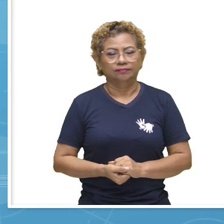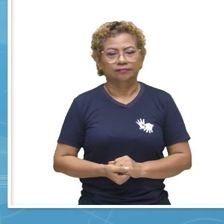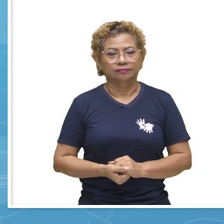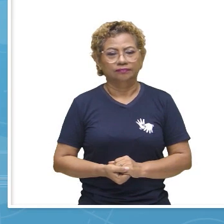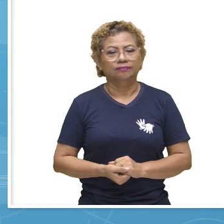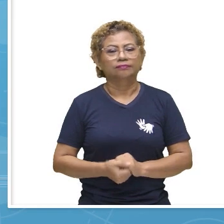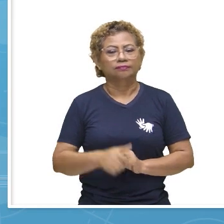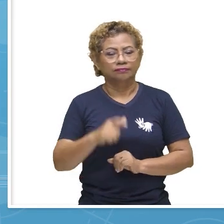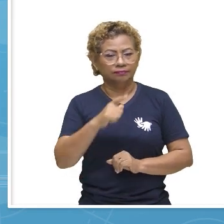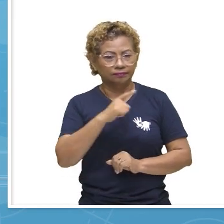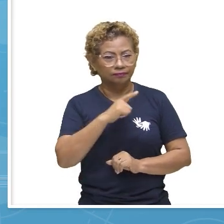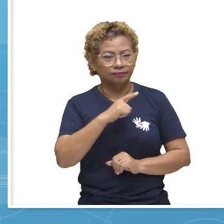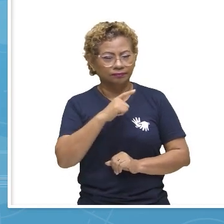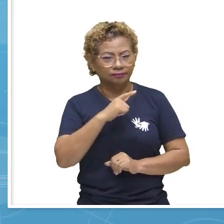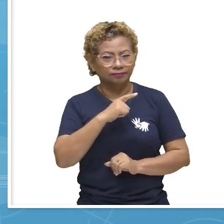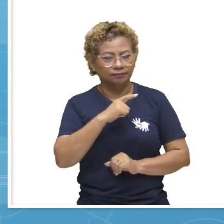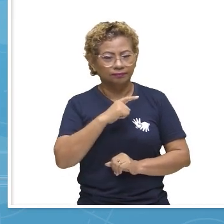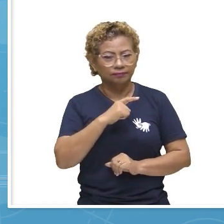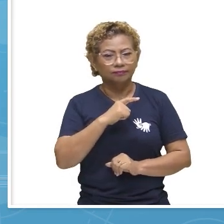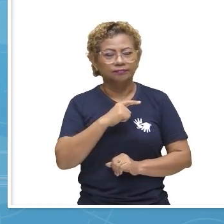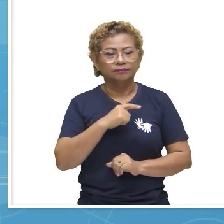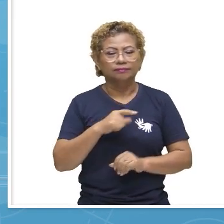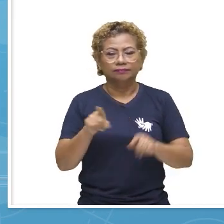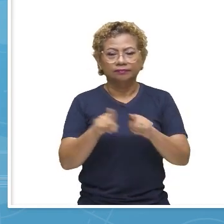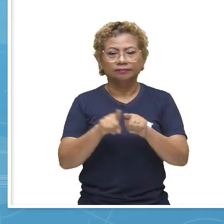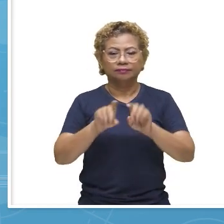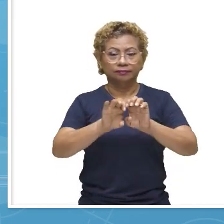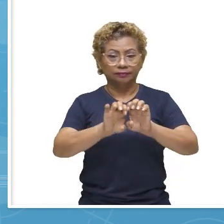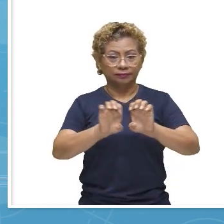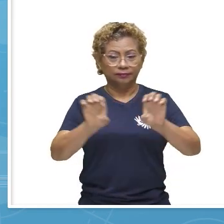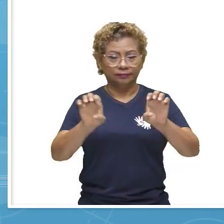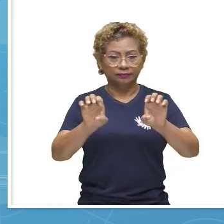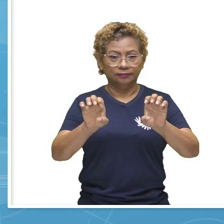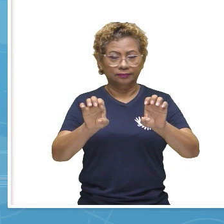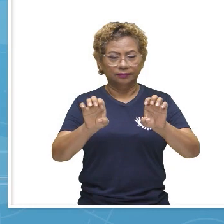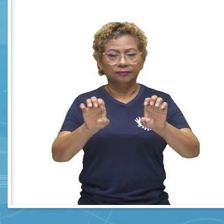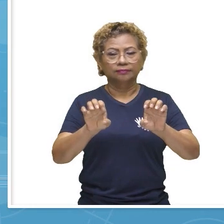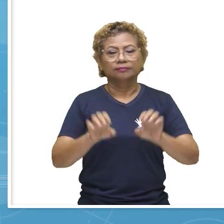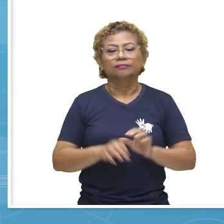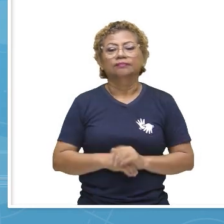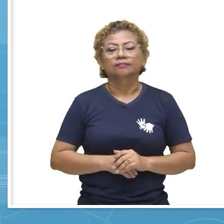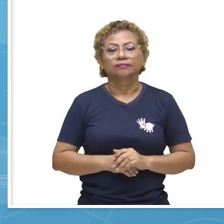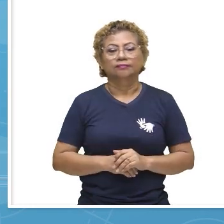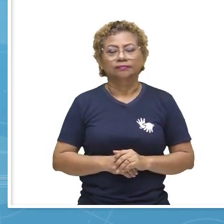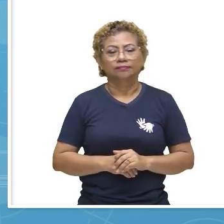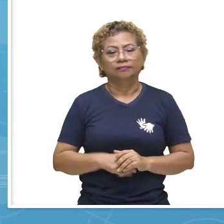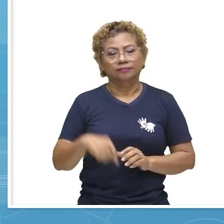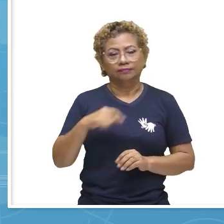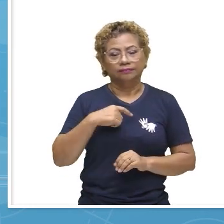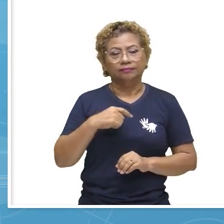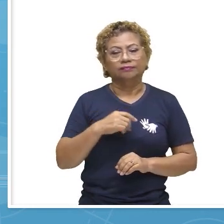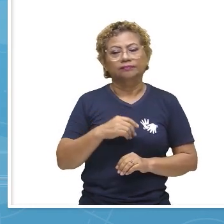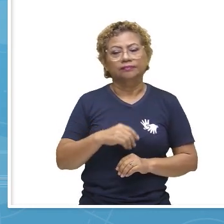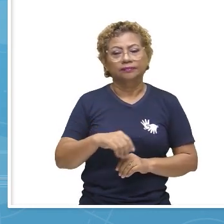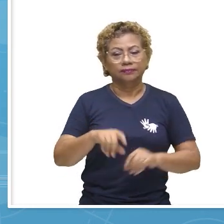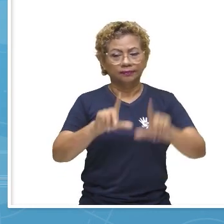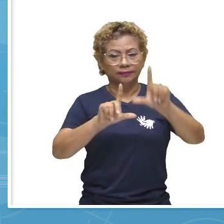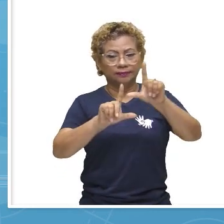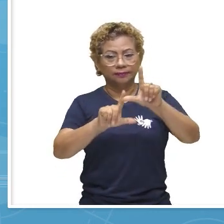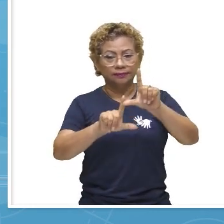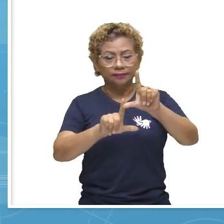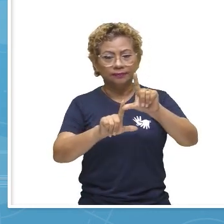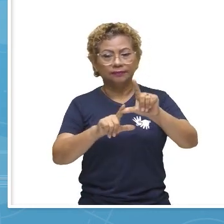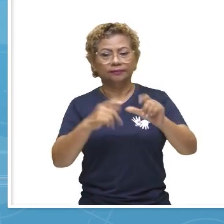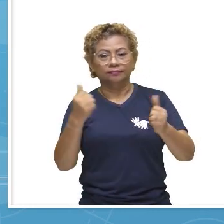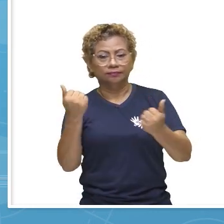Aí a gente chega nessa equação do segundo grau. Aí vem os passos, né? Encontra A, B e